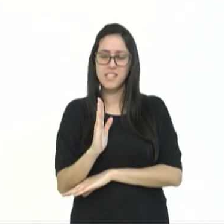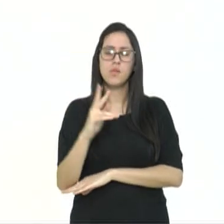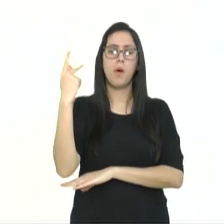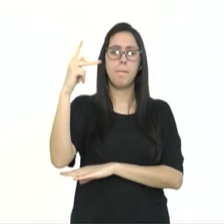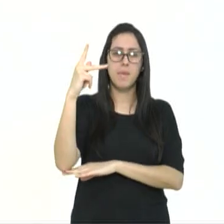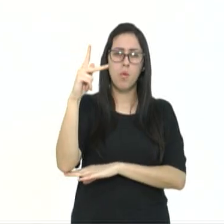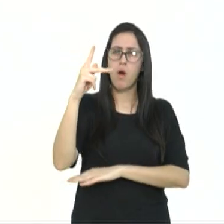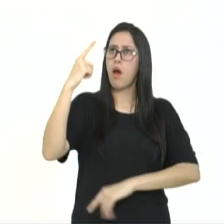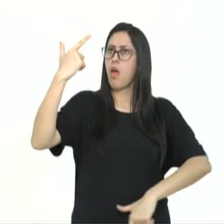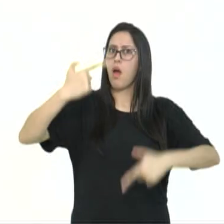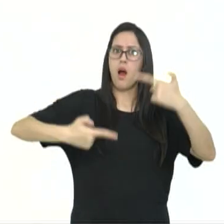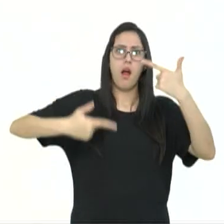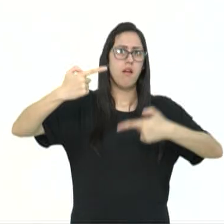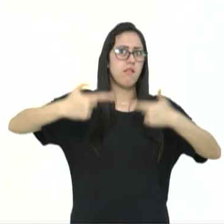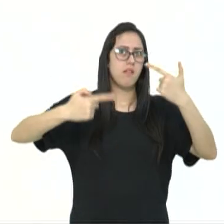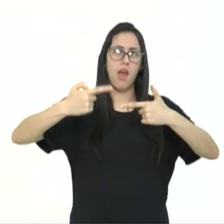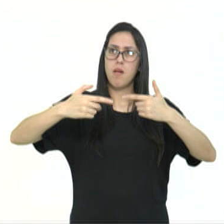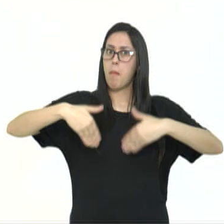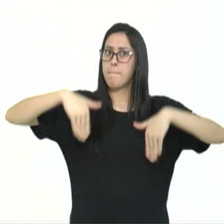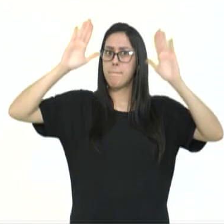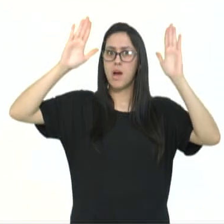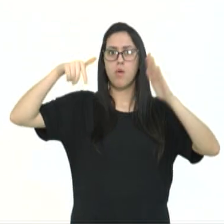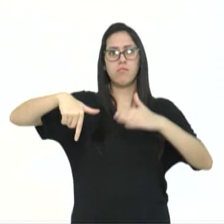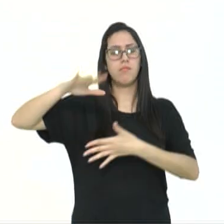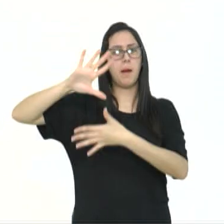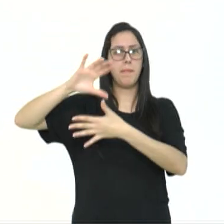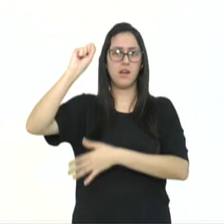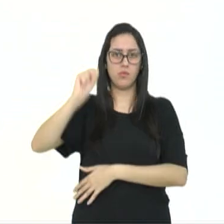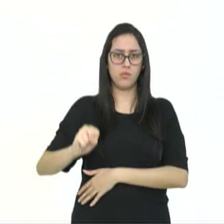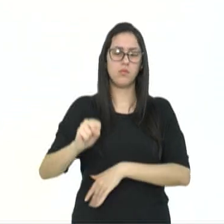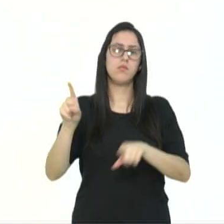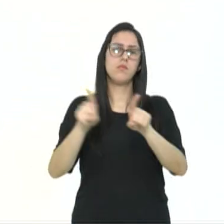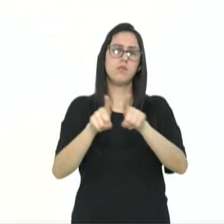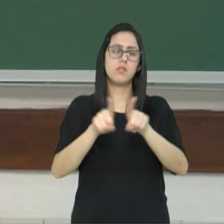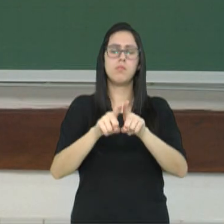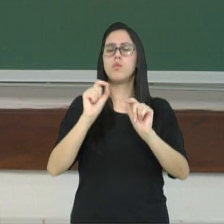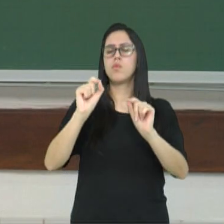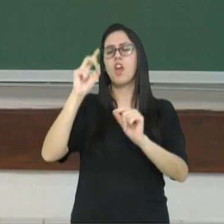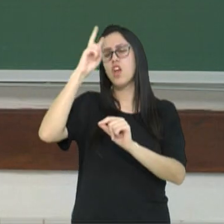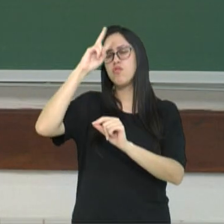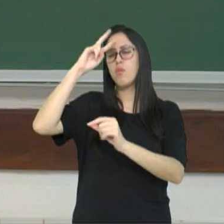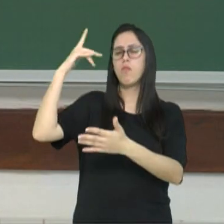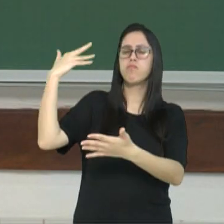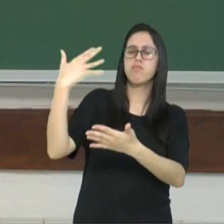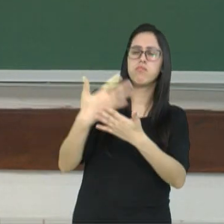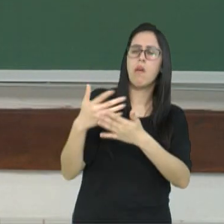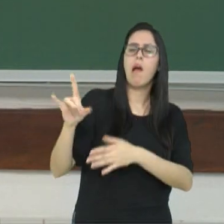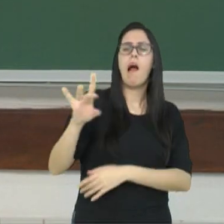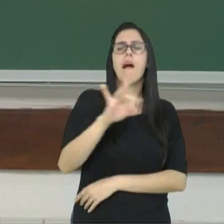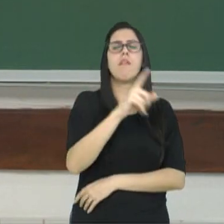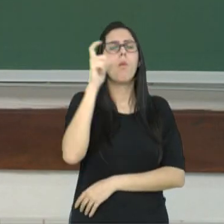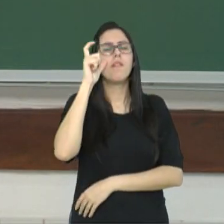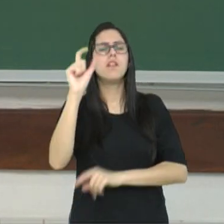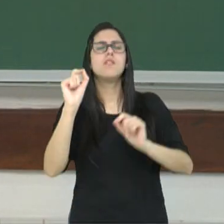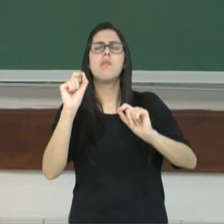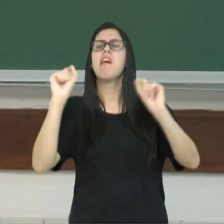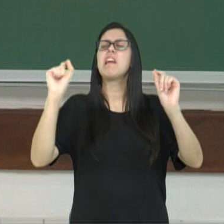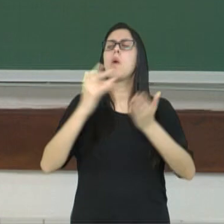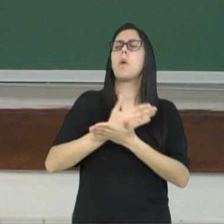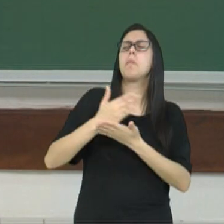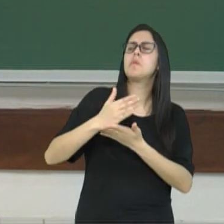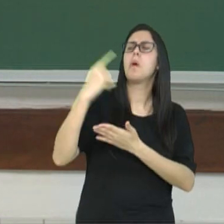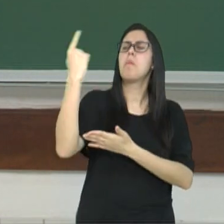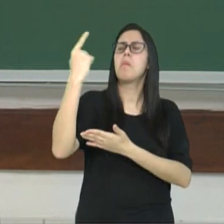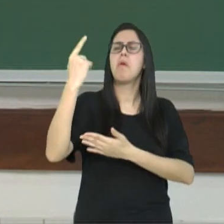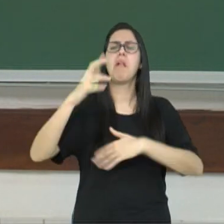que já houve na América do Sul. As diversas interpretações históricas para esse conflito, o que cada um tinha de interesse, quem será que começou, aí